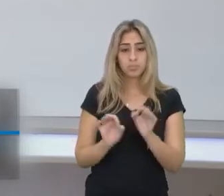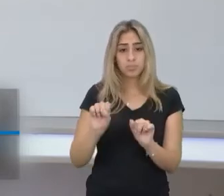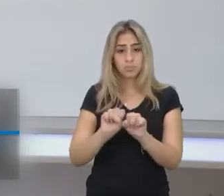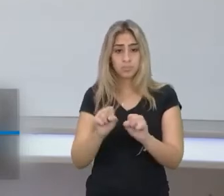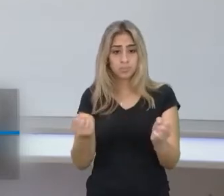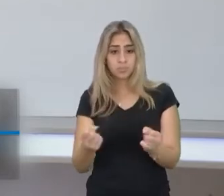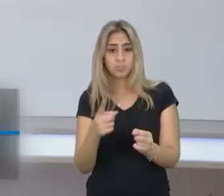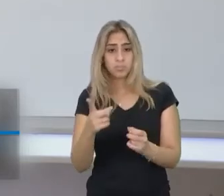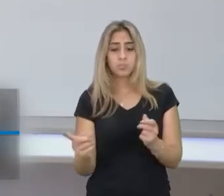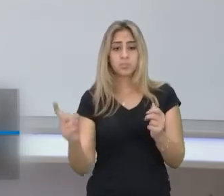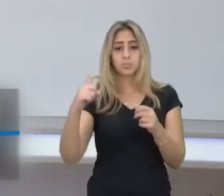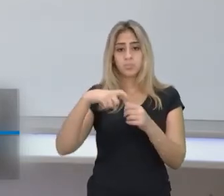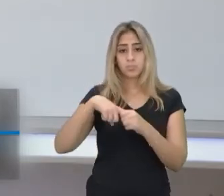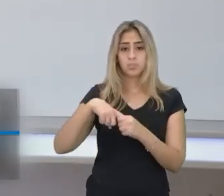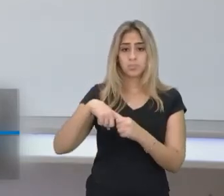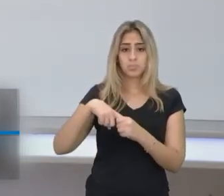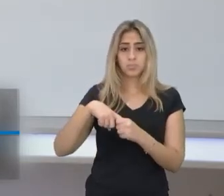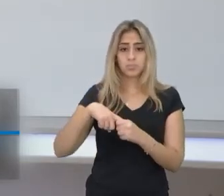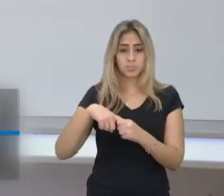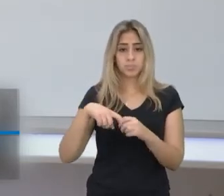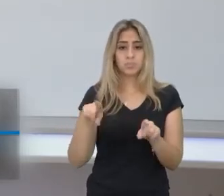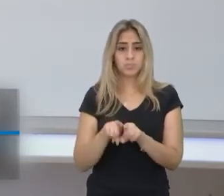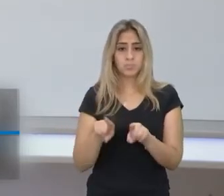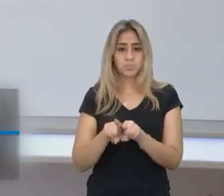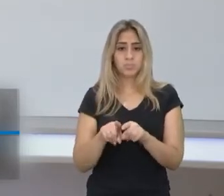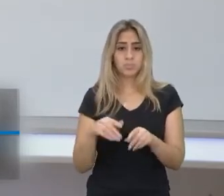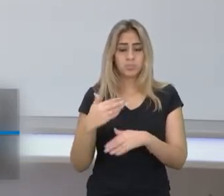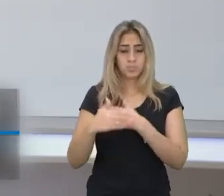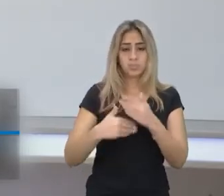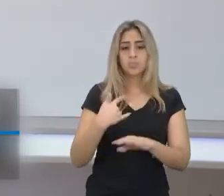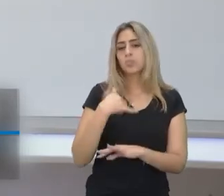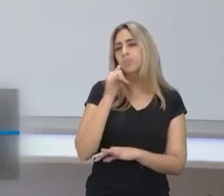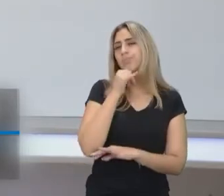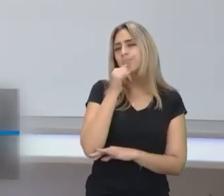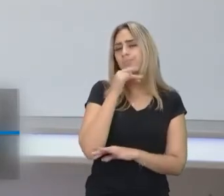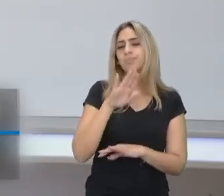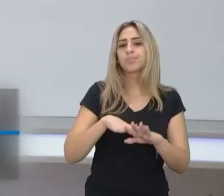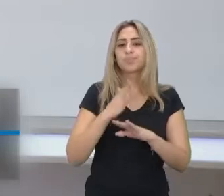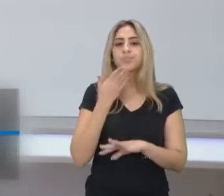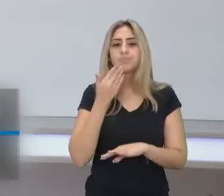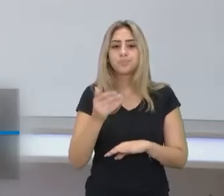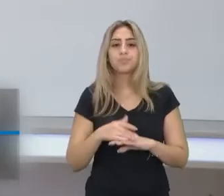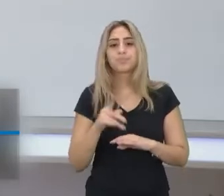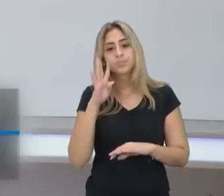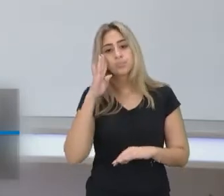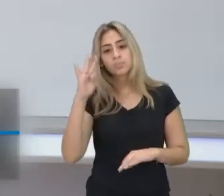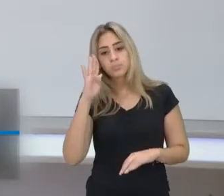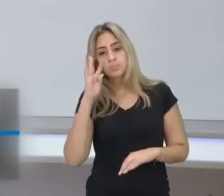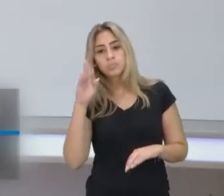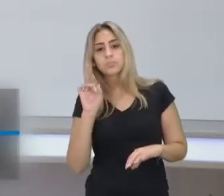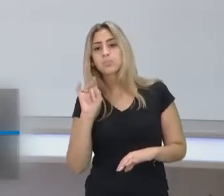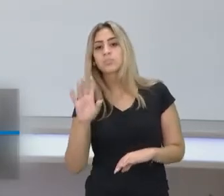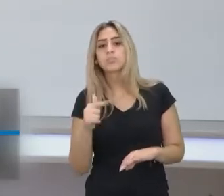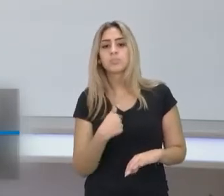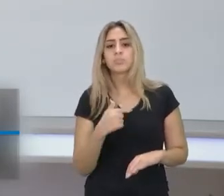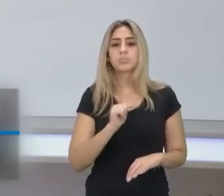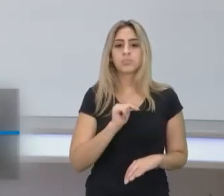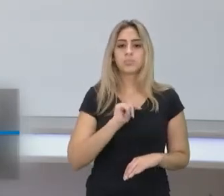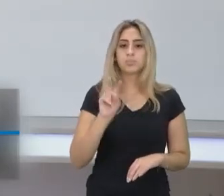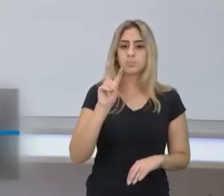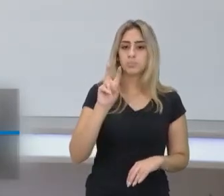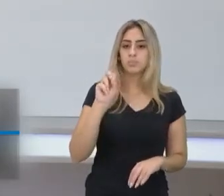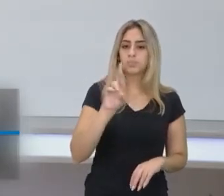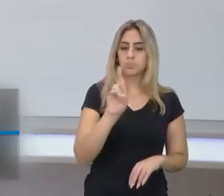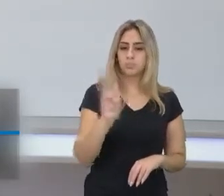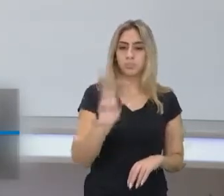e voltando a ser reagente. Para citar um exemplo para ver se fica mais claro. Imagina só, eu tenho 50